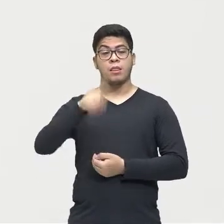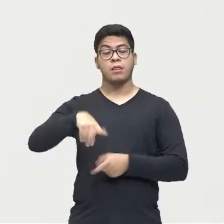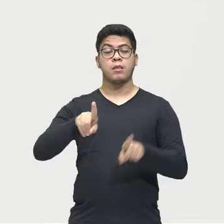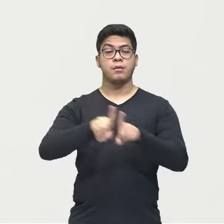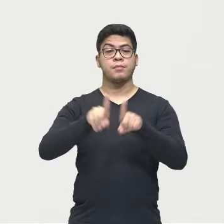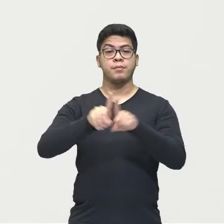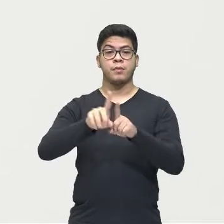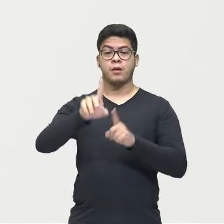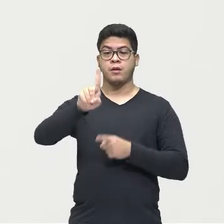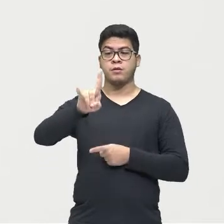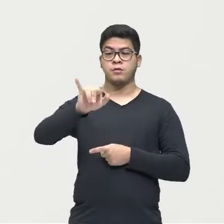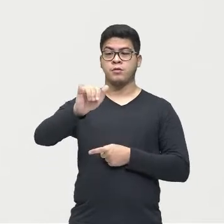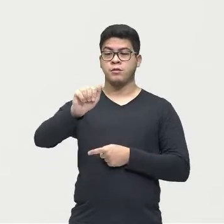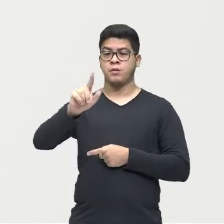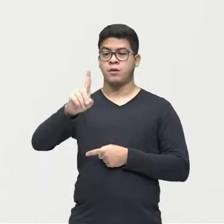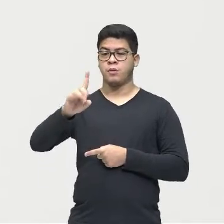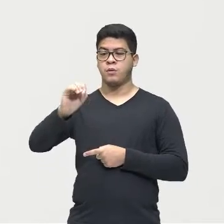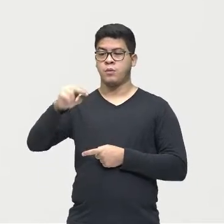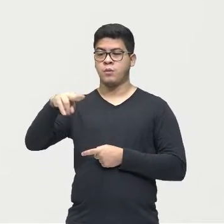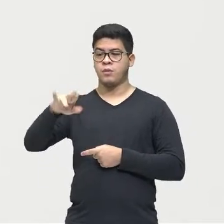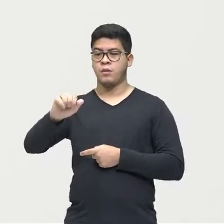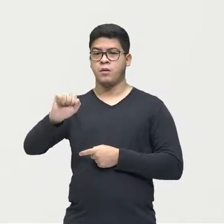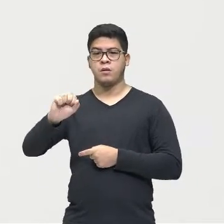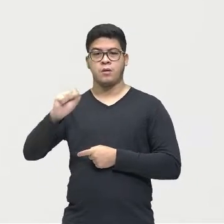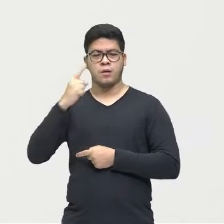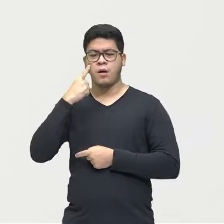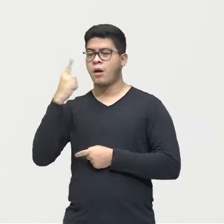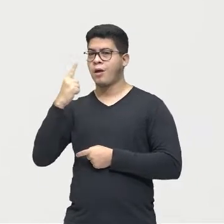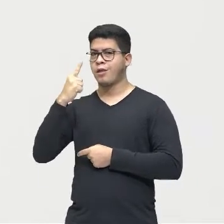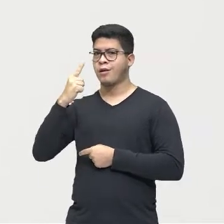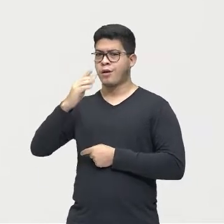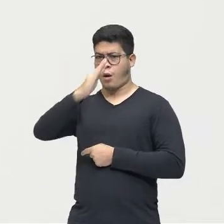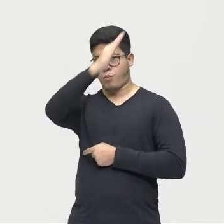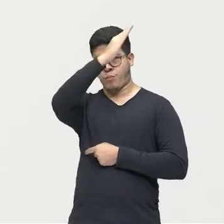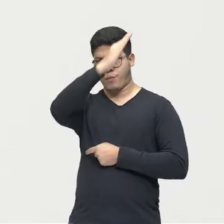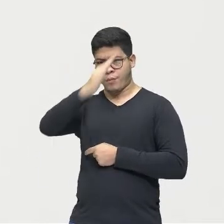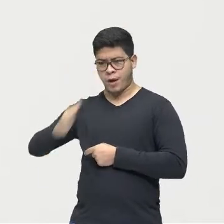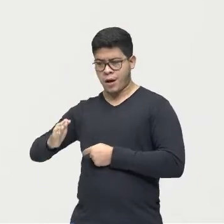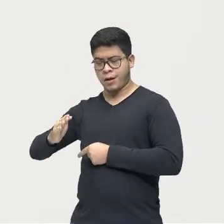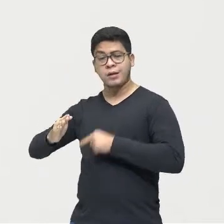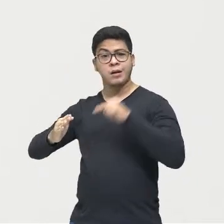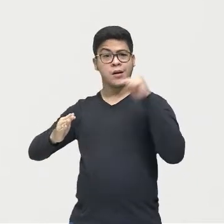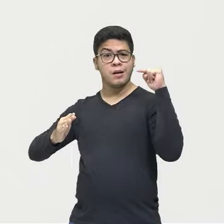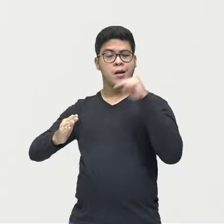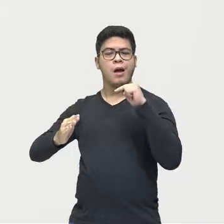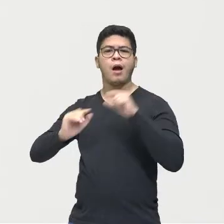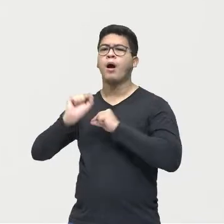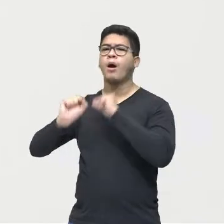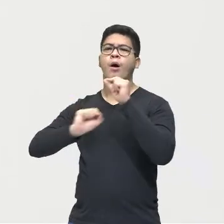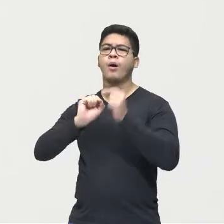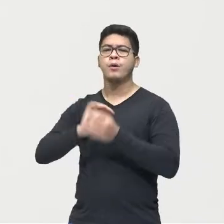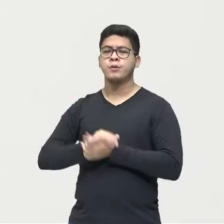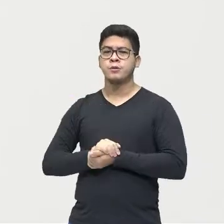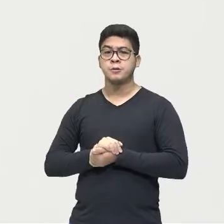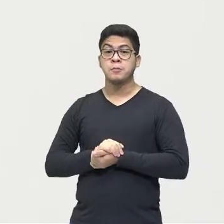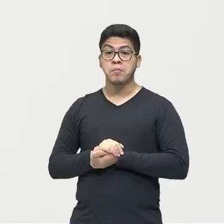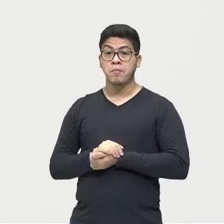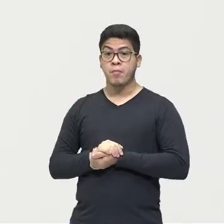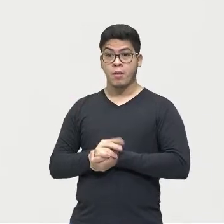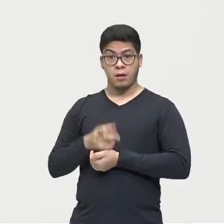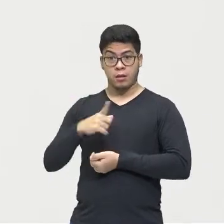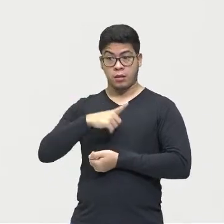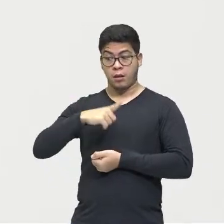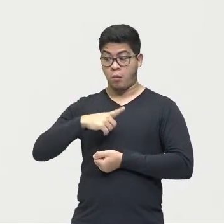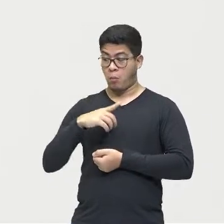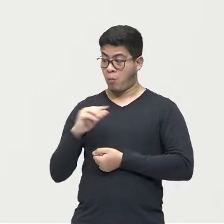Diagonais são segmentos de retas cujas extremidades são dois vértices não consecutivos de um